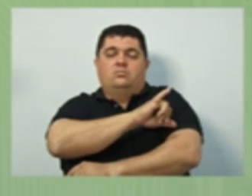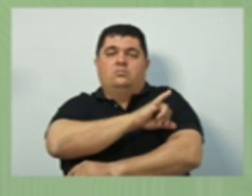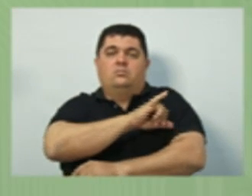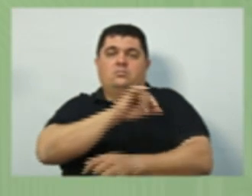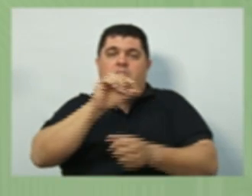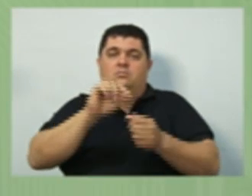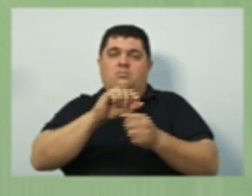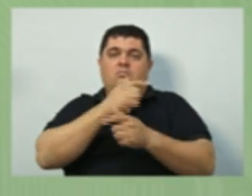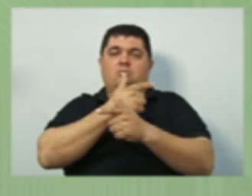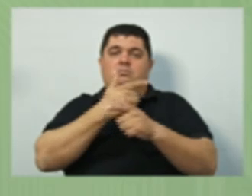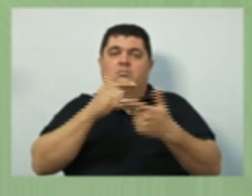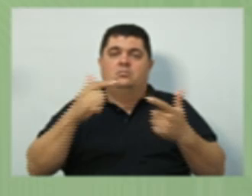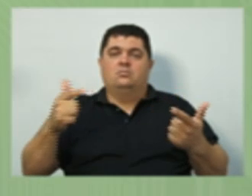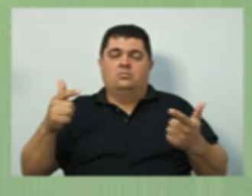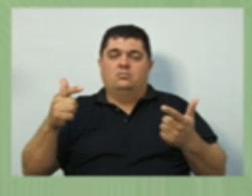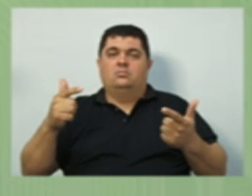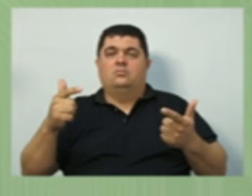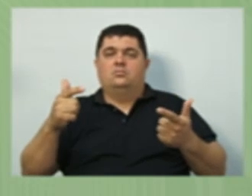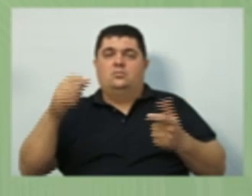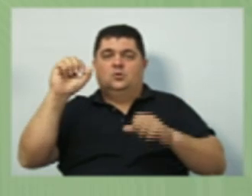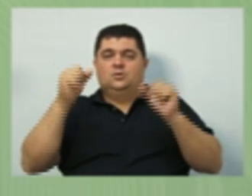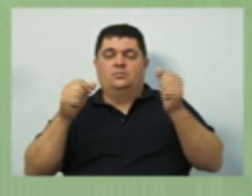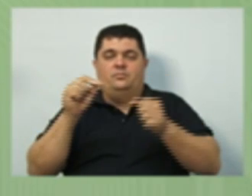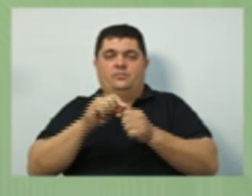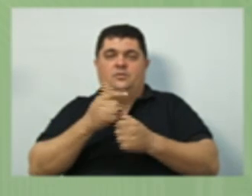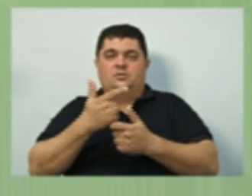o fez o dono da usina.